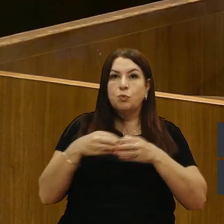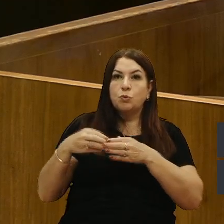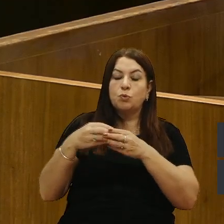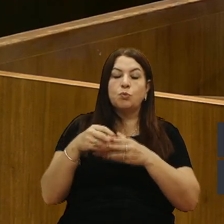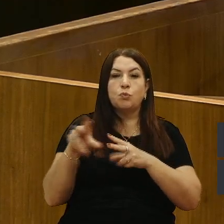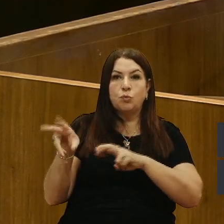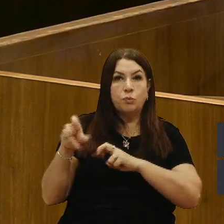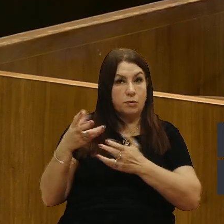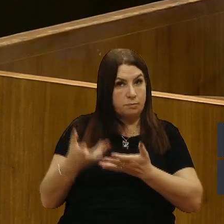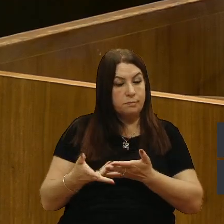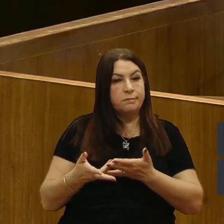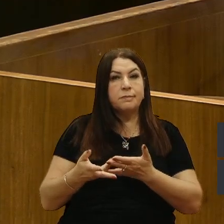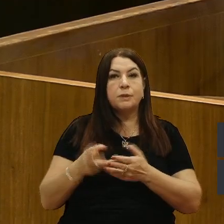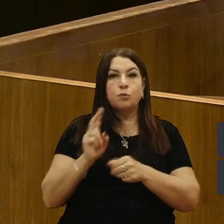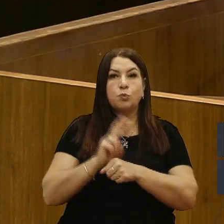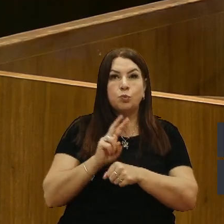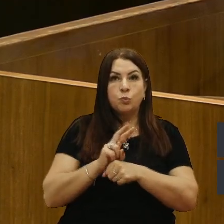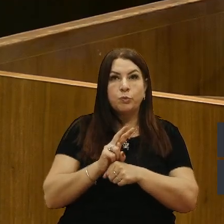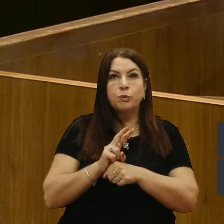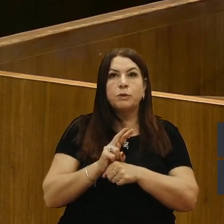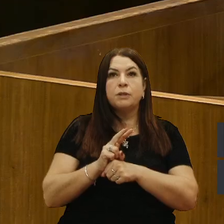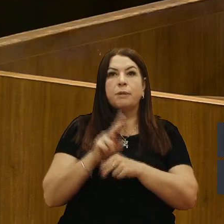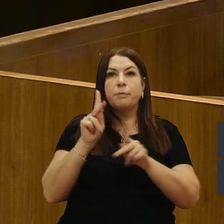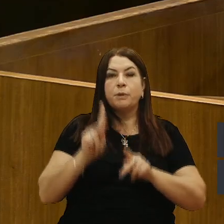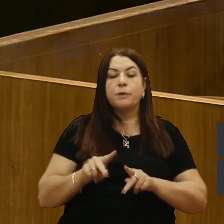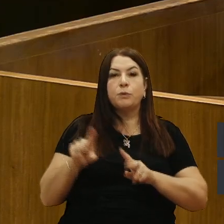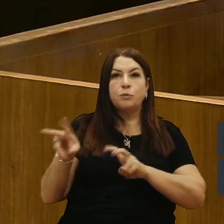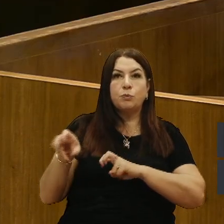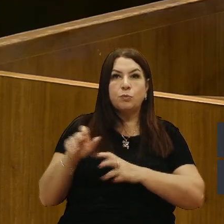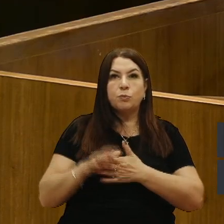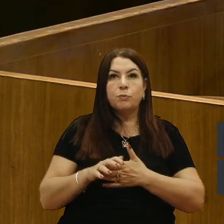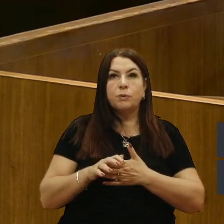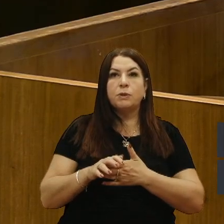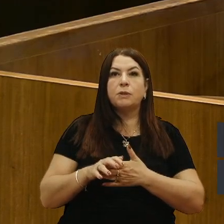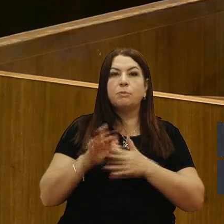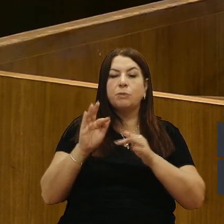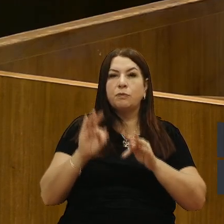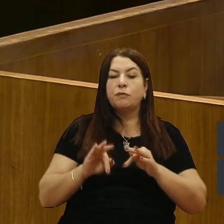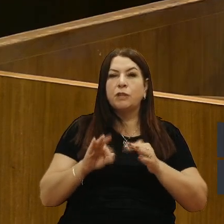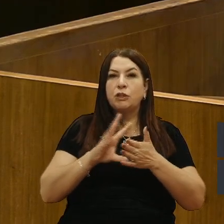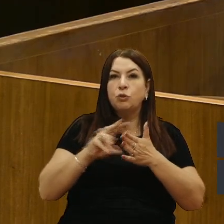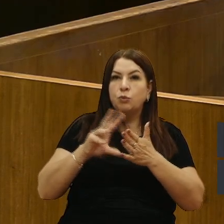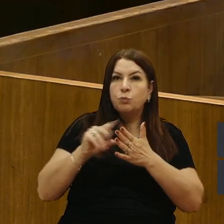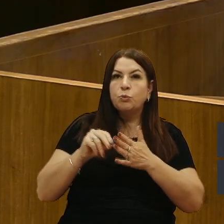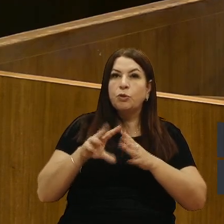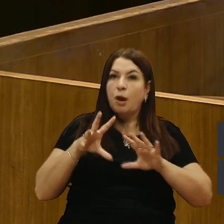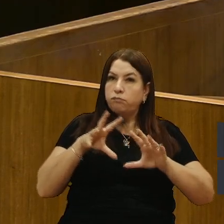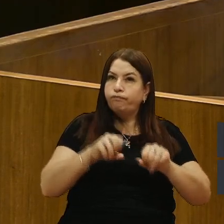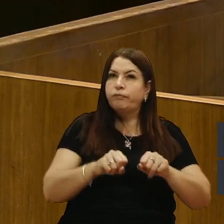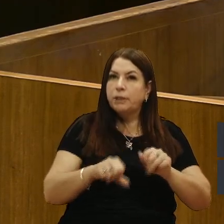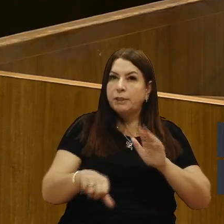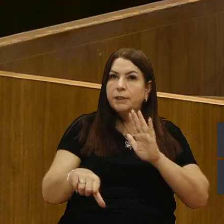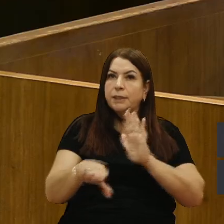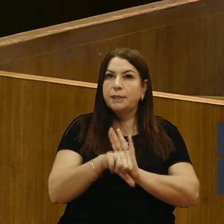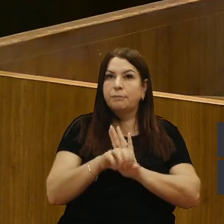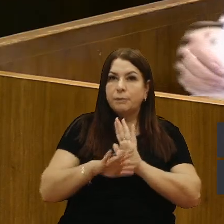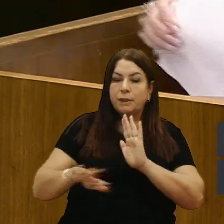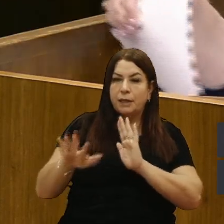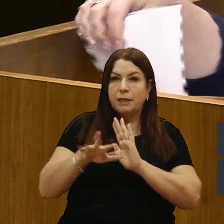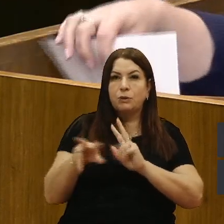interior, né? Proteção do produtor rural, combate a furtos, invasões e crimes no